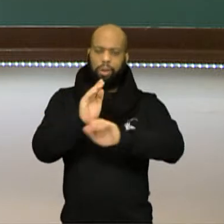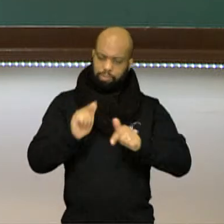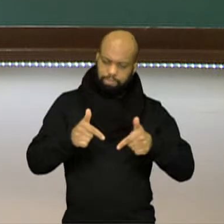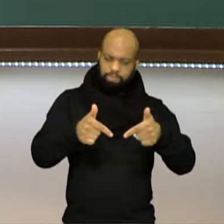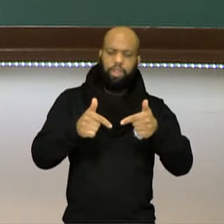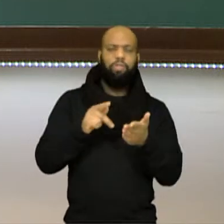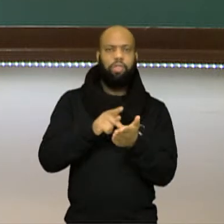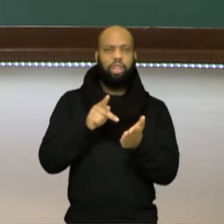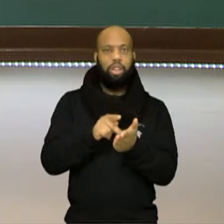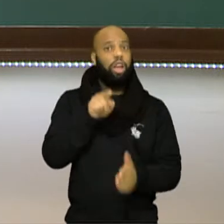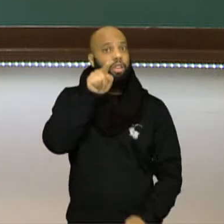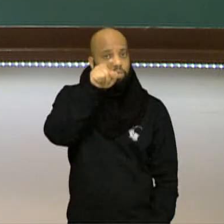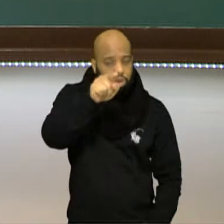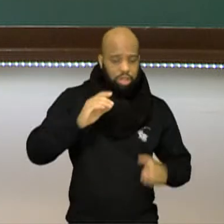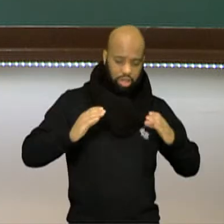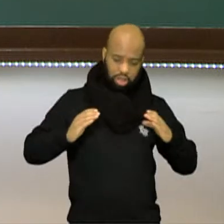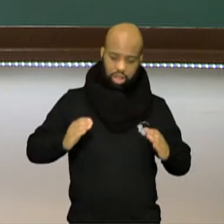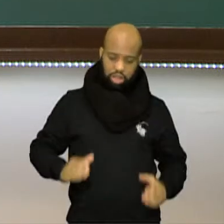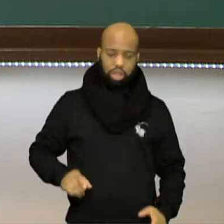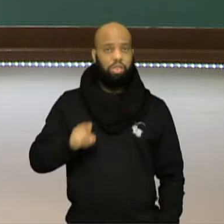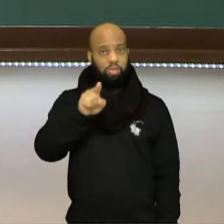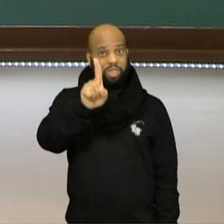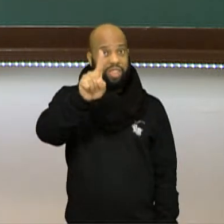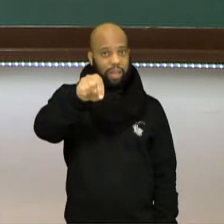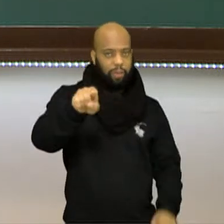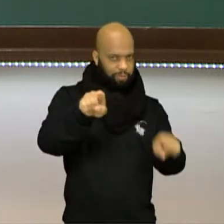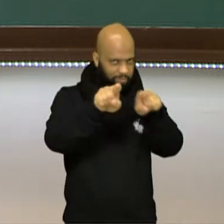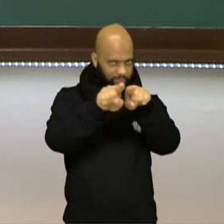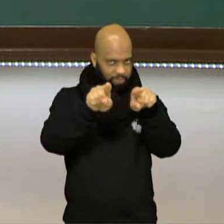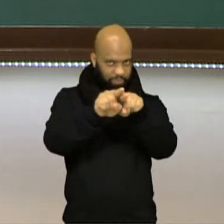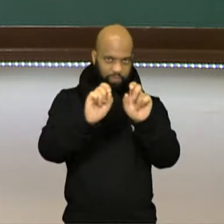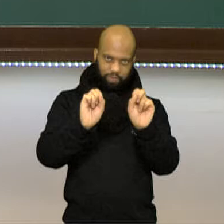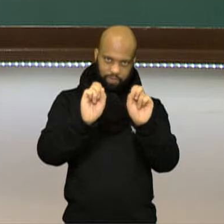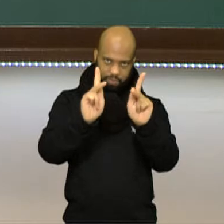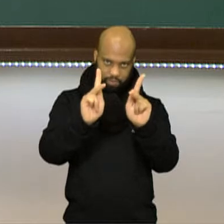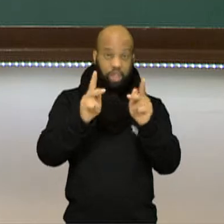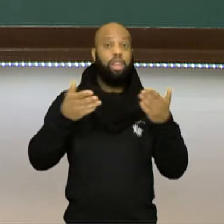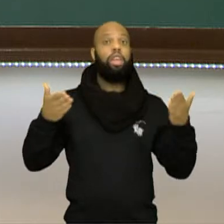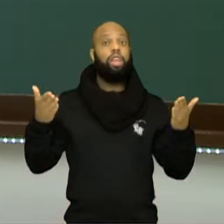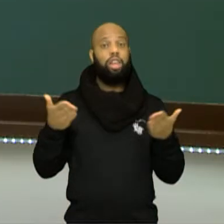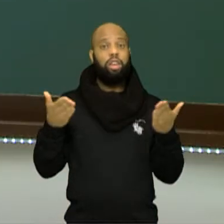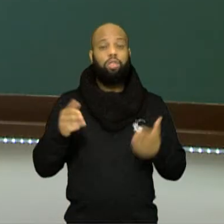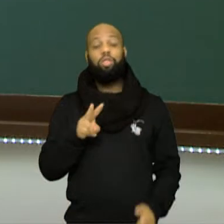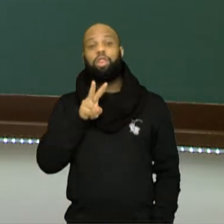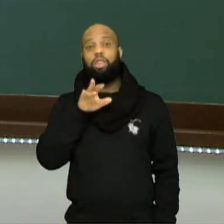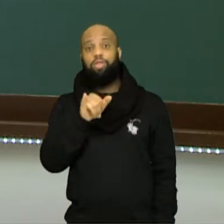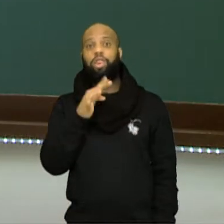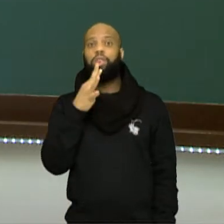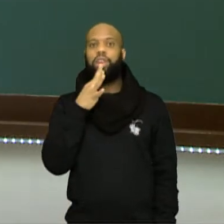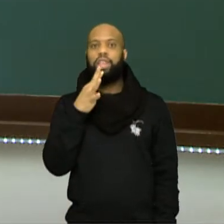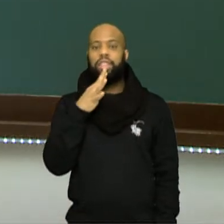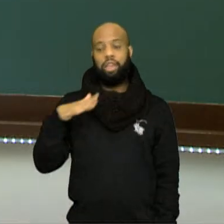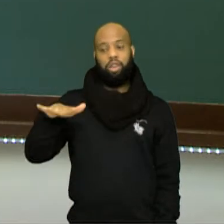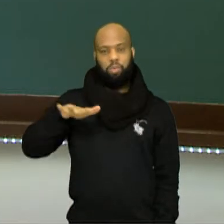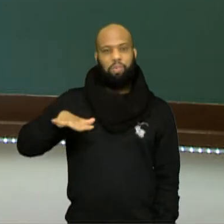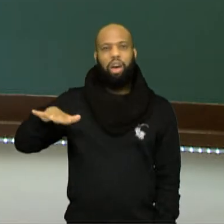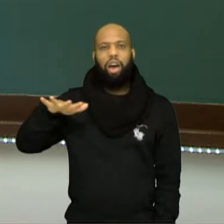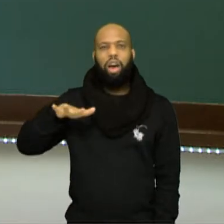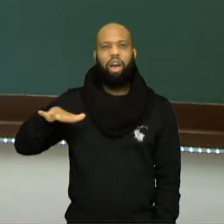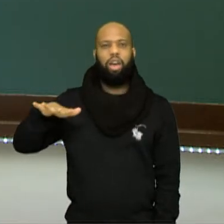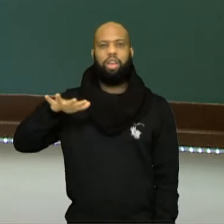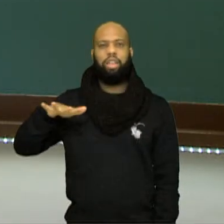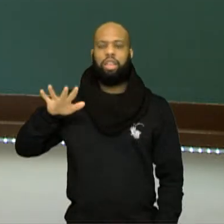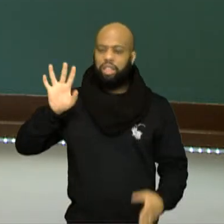ativa como cidadãos que vocês são, certo? Vamos agora então conhecer uma área e